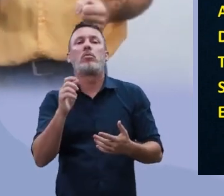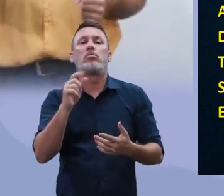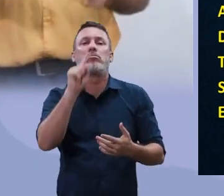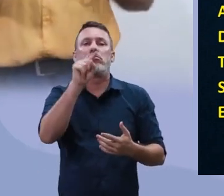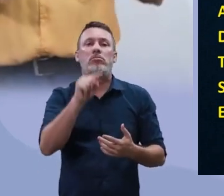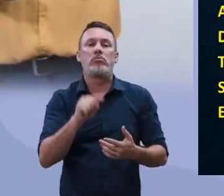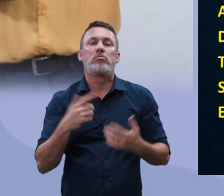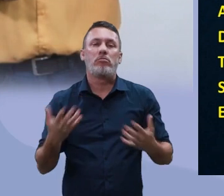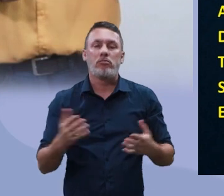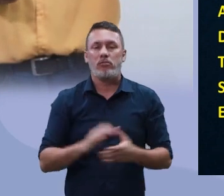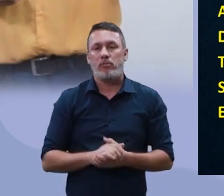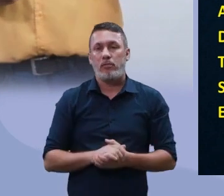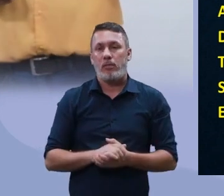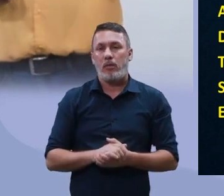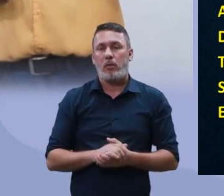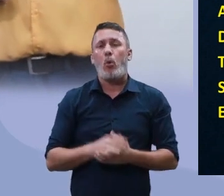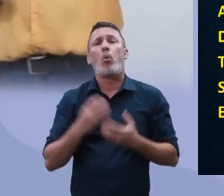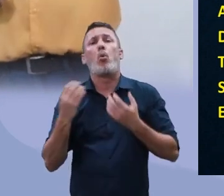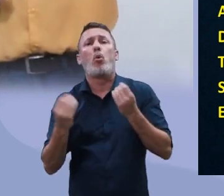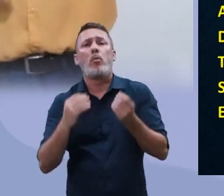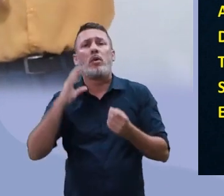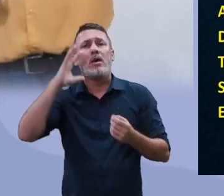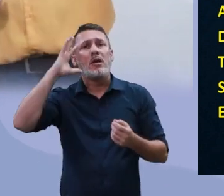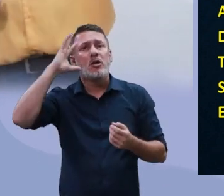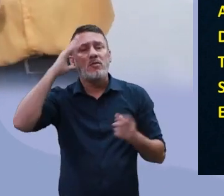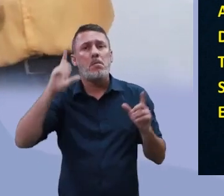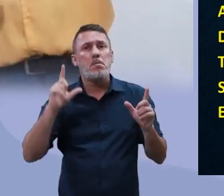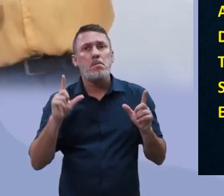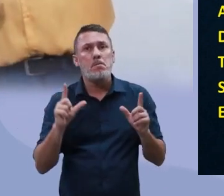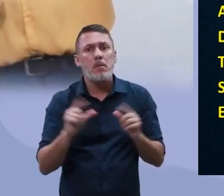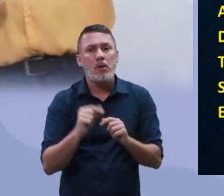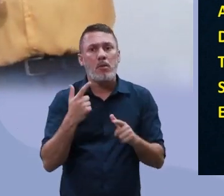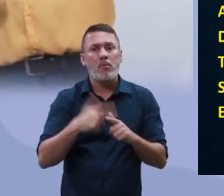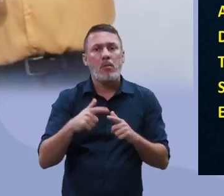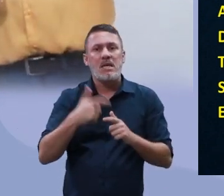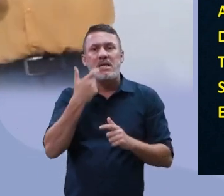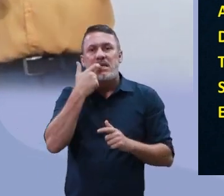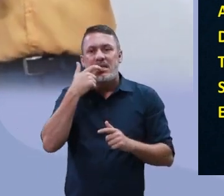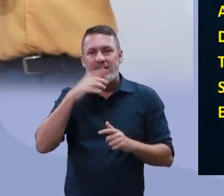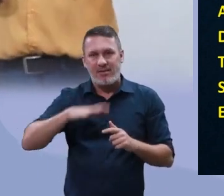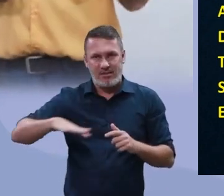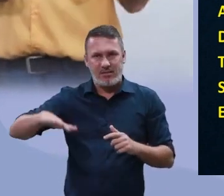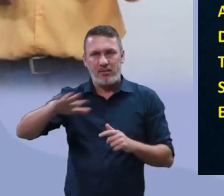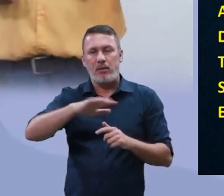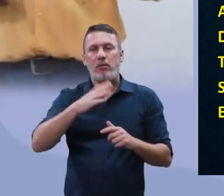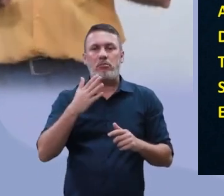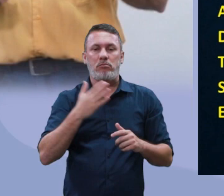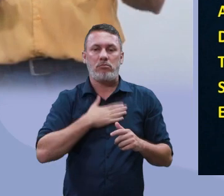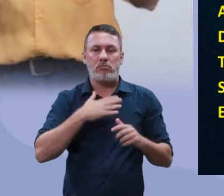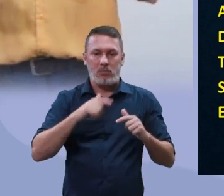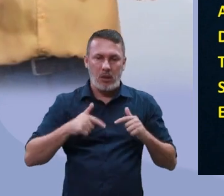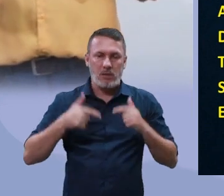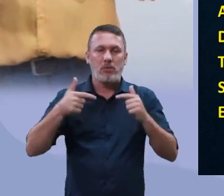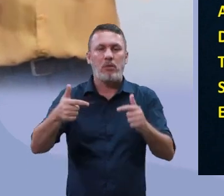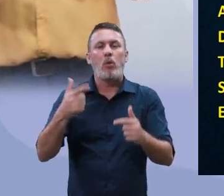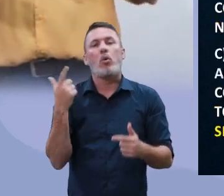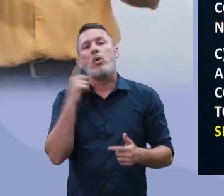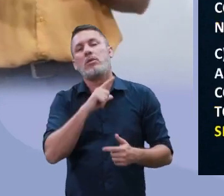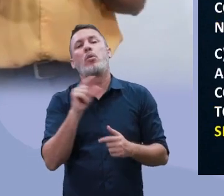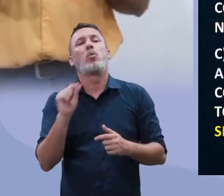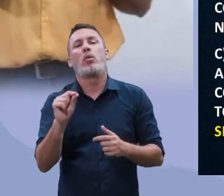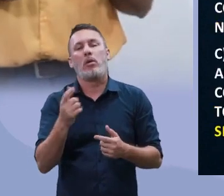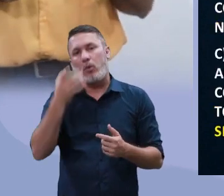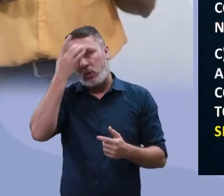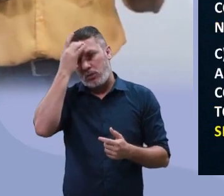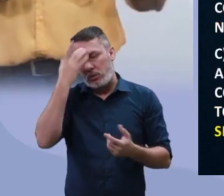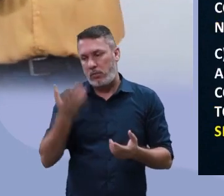a sua questão. Para minimizar o problema, né, uma ação possível que você poderia ter para minimizar essa ação